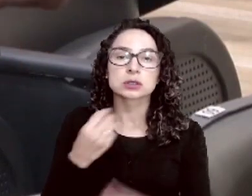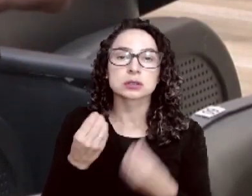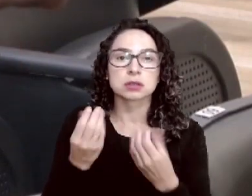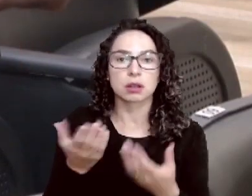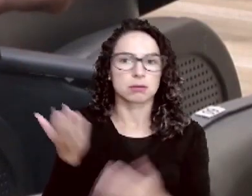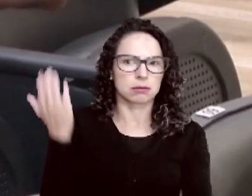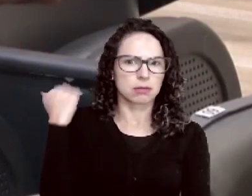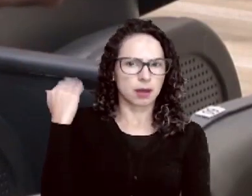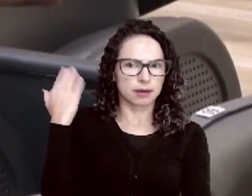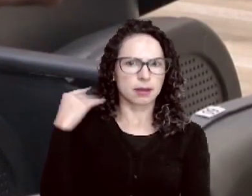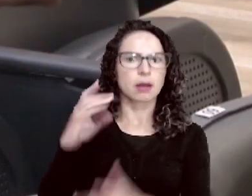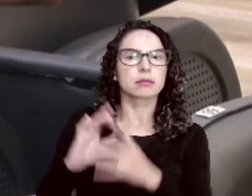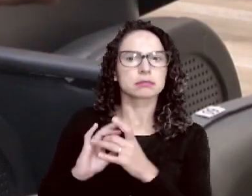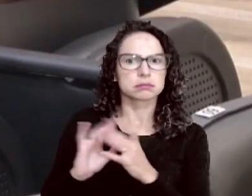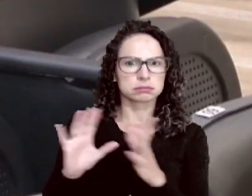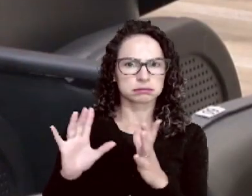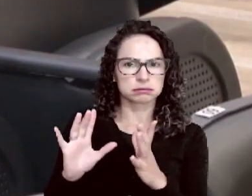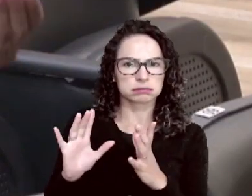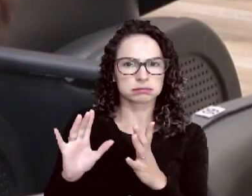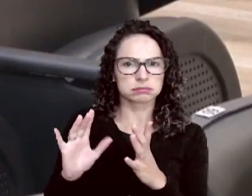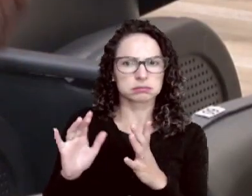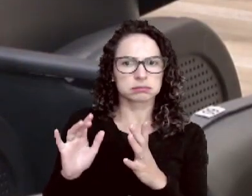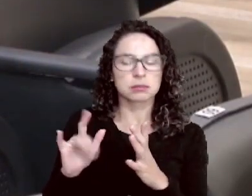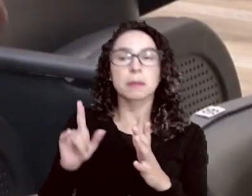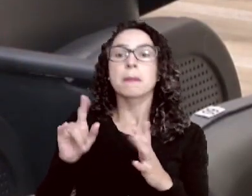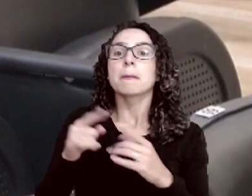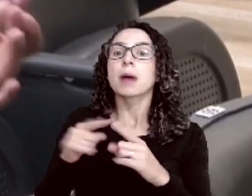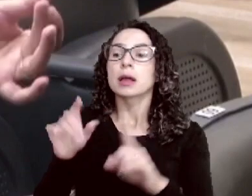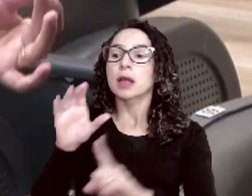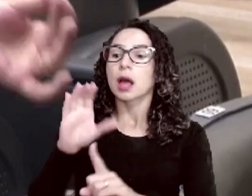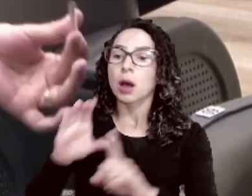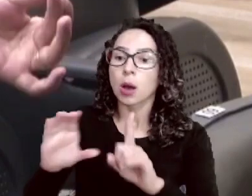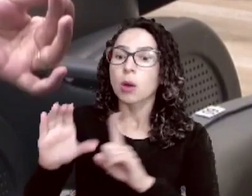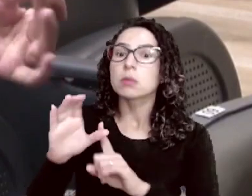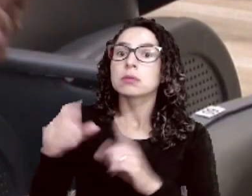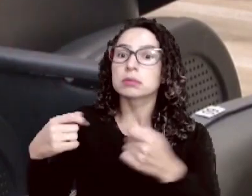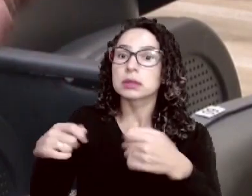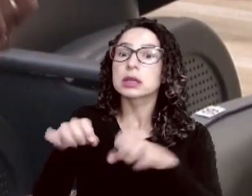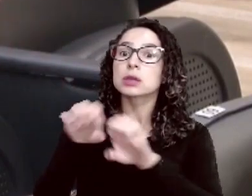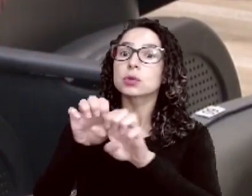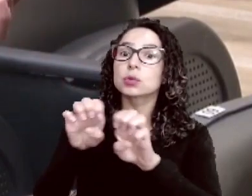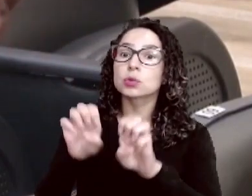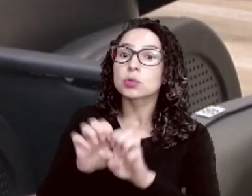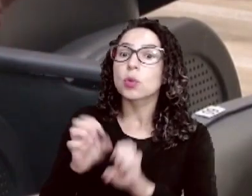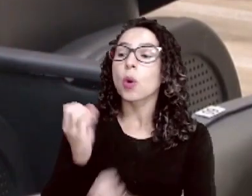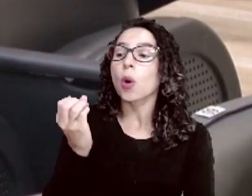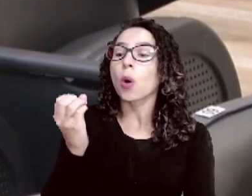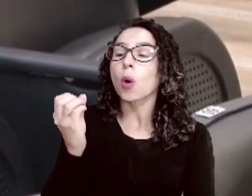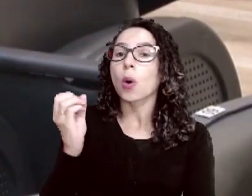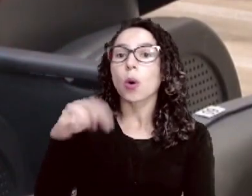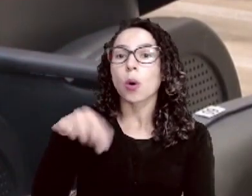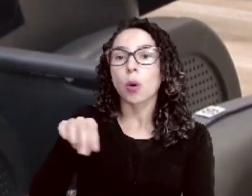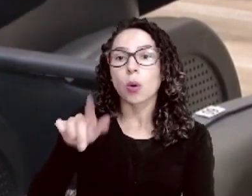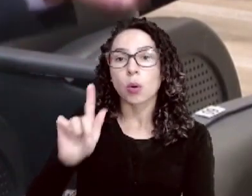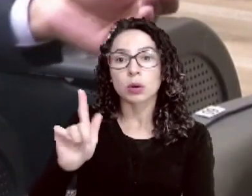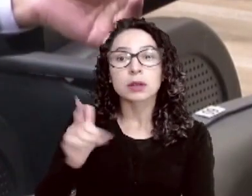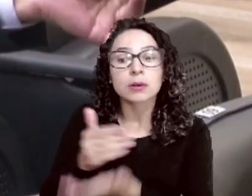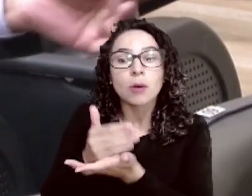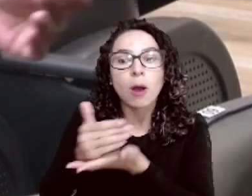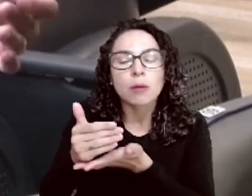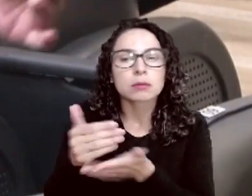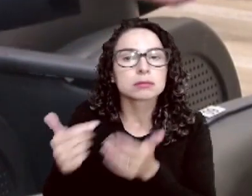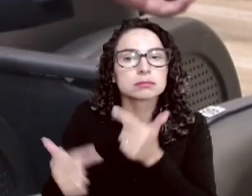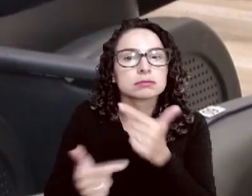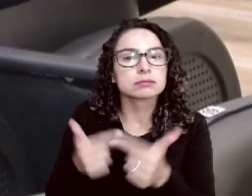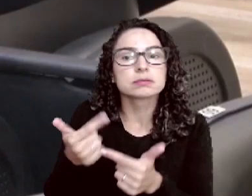passado podia. E são comunidades que precisam de estrutura. ONGs que estão iniciando o seu trabalho, não tem